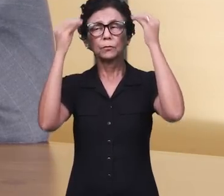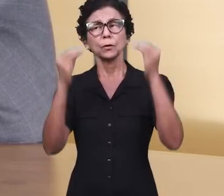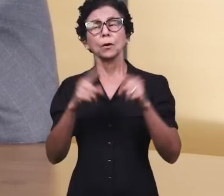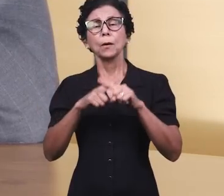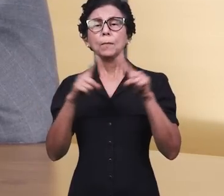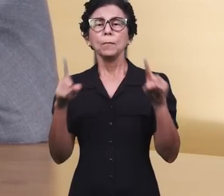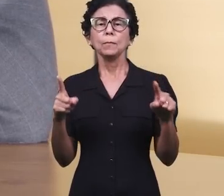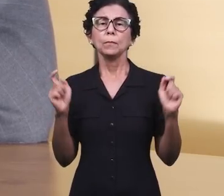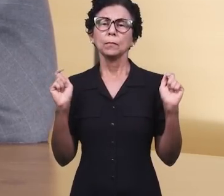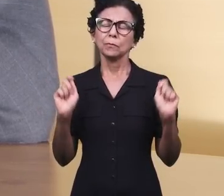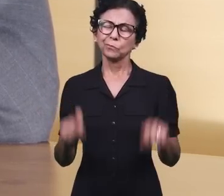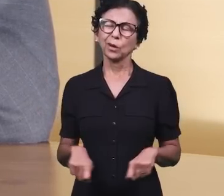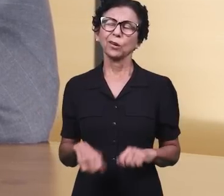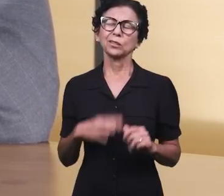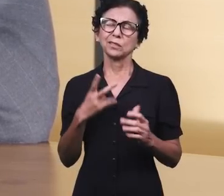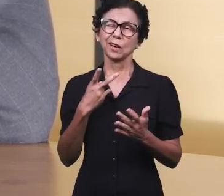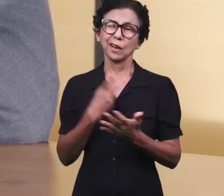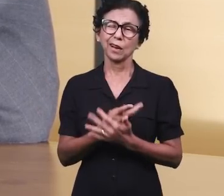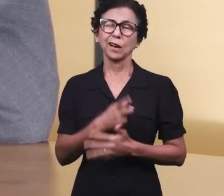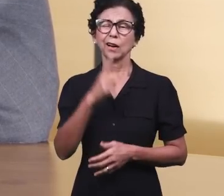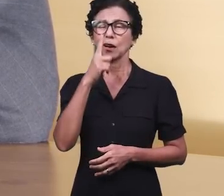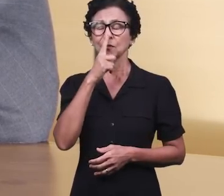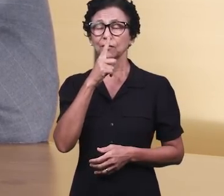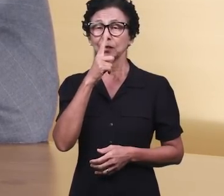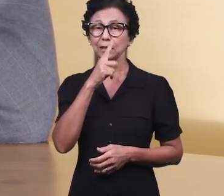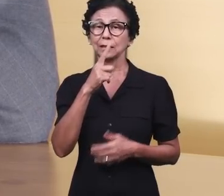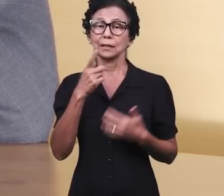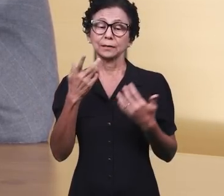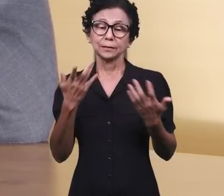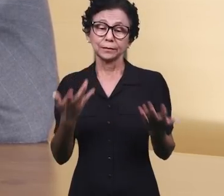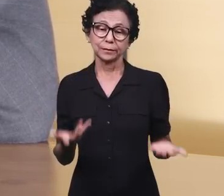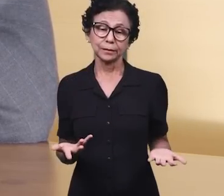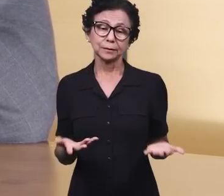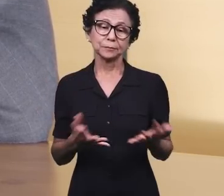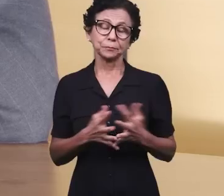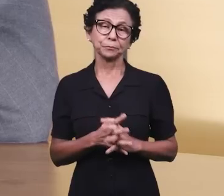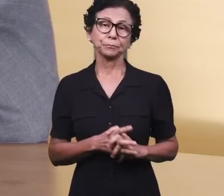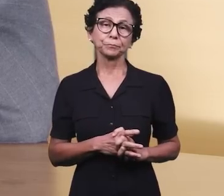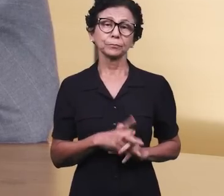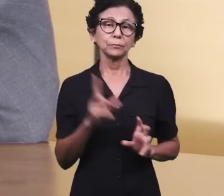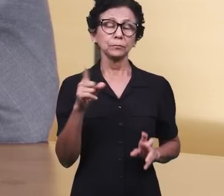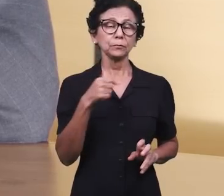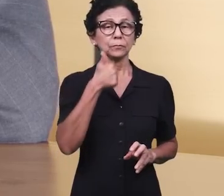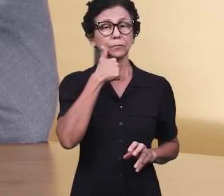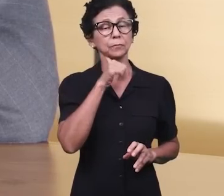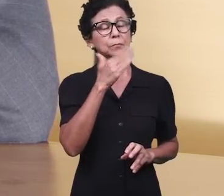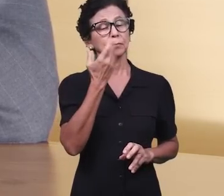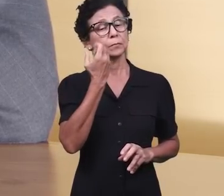isso, para transmitir essa herança, para deixar esse legado para os nossos filhos,